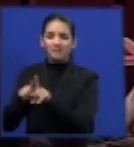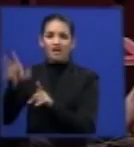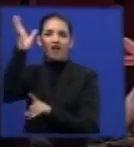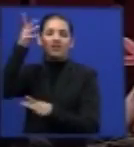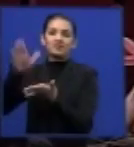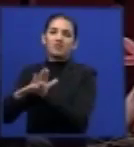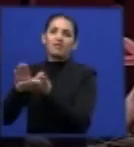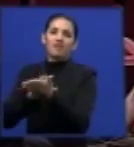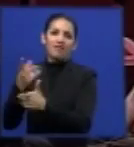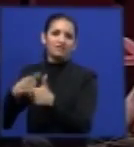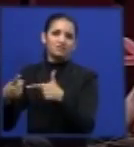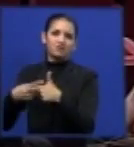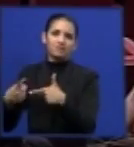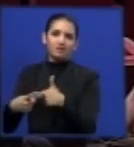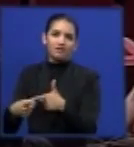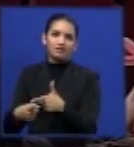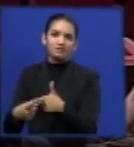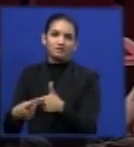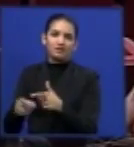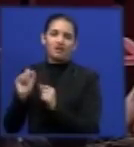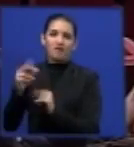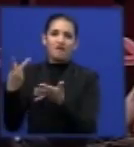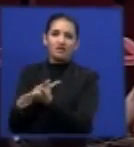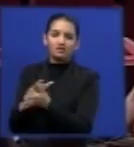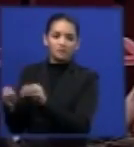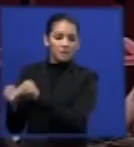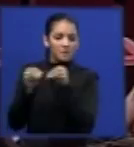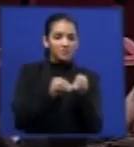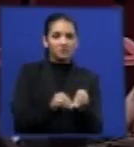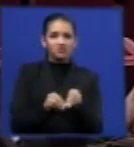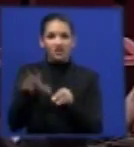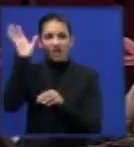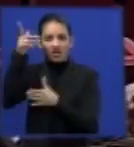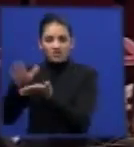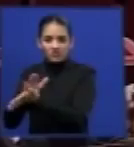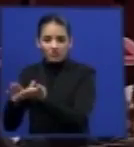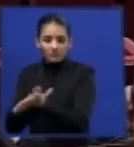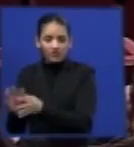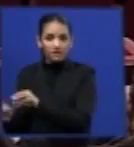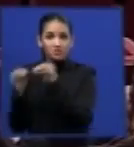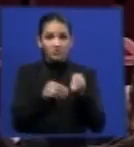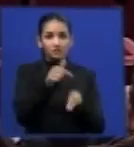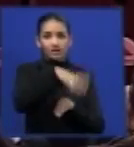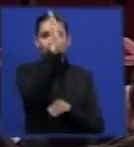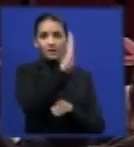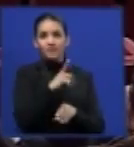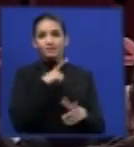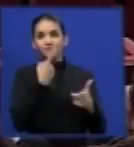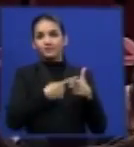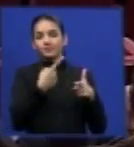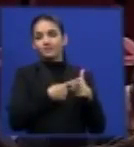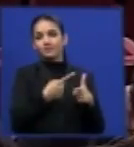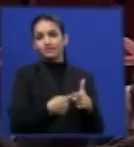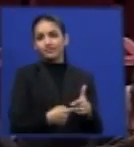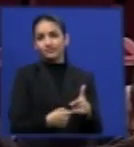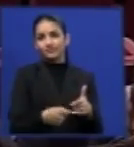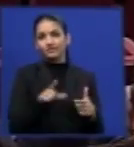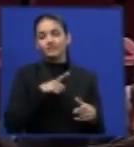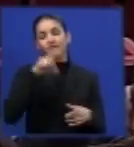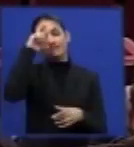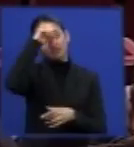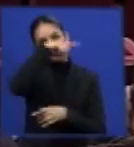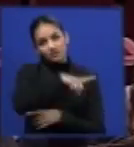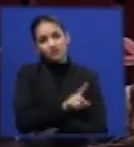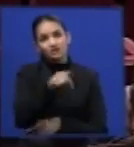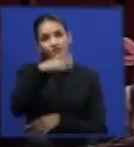ajudando nos ajudando a resolver o nosso o que acontece é que eles não resolvem o dever de casa deles nós temos sérias dificuldades de resolver ao